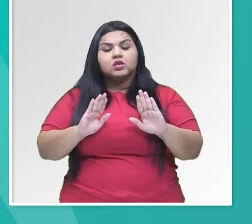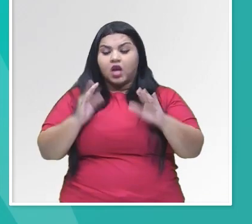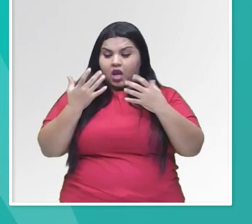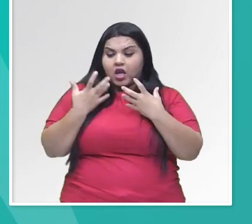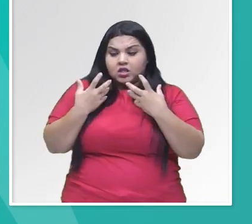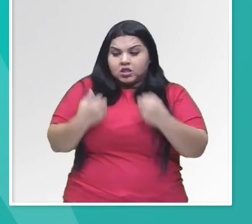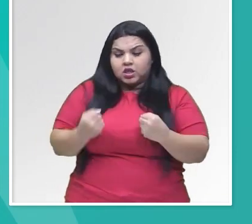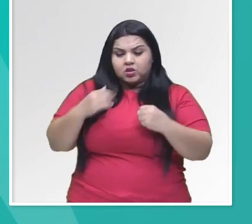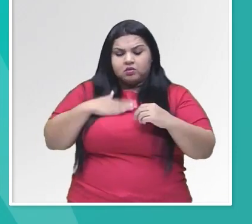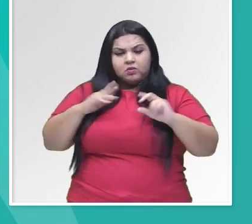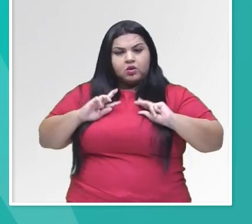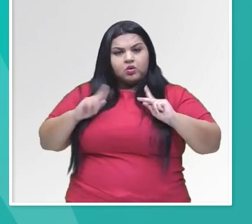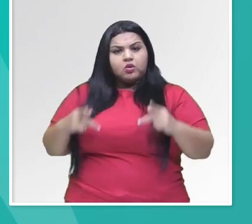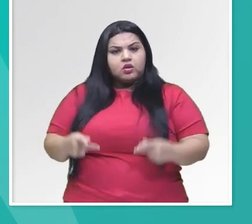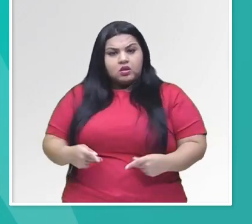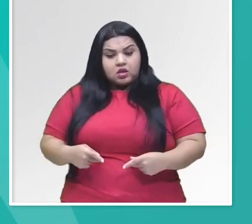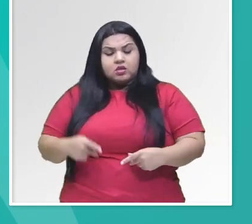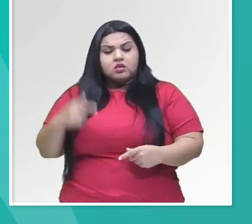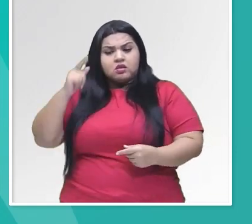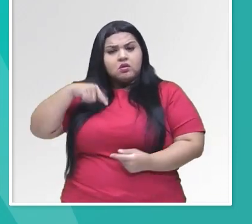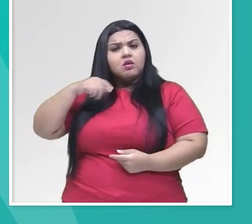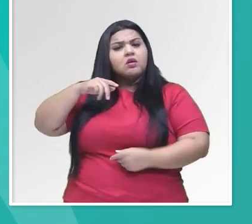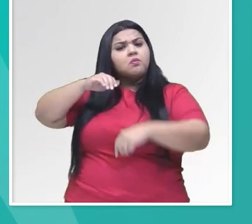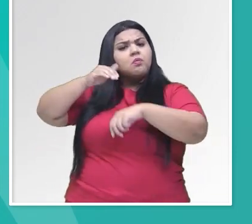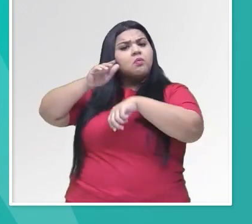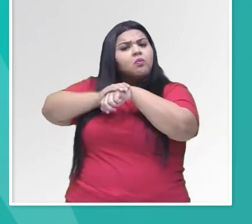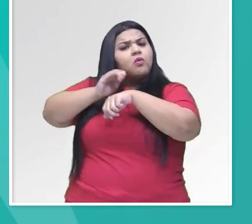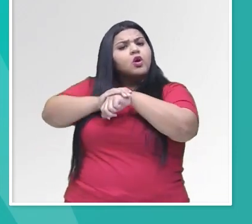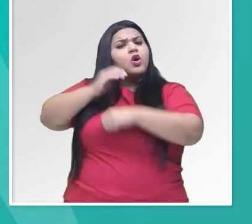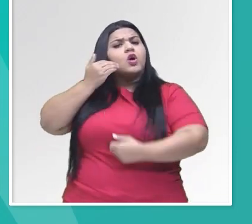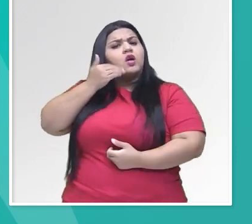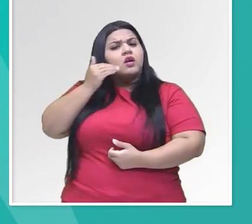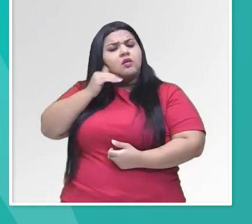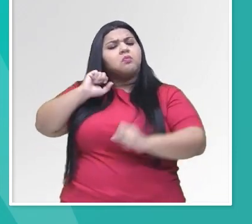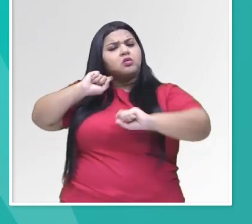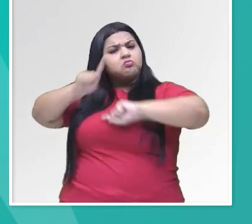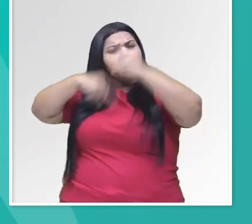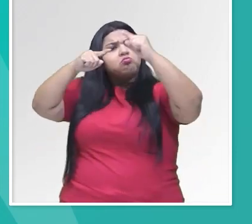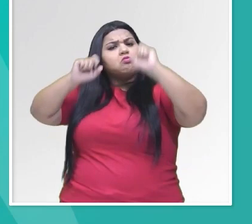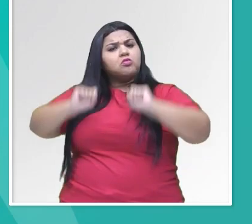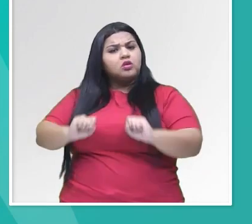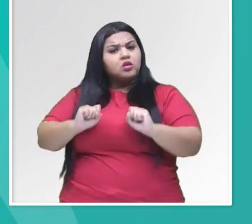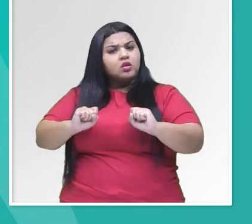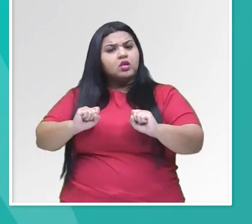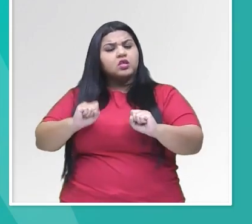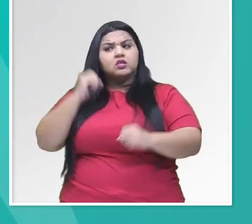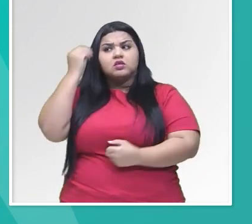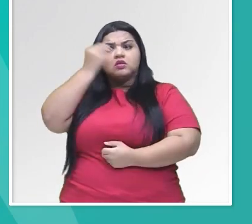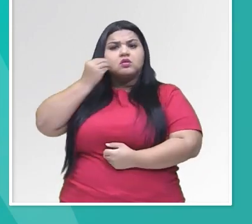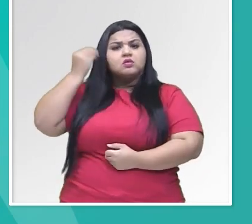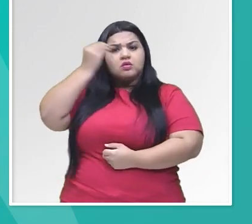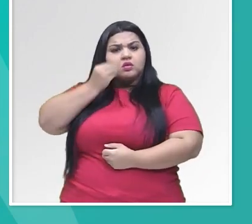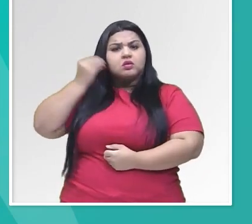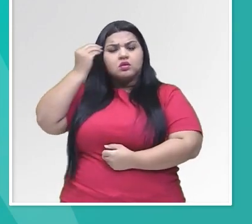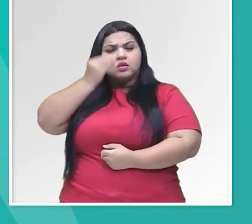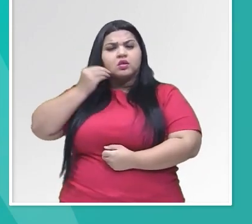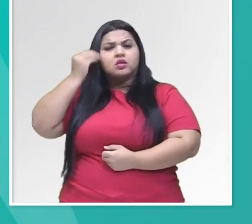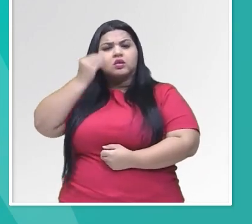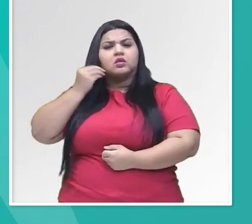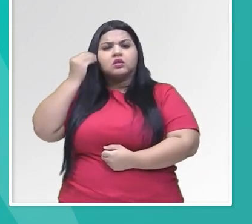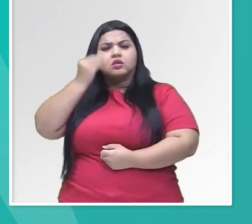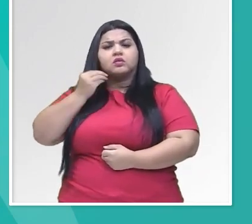minha humanidade, que esses defeitos, eles serão superados pela experiência,